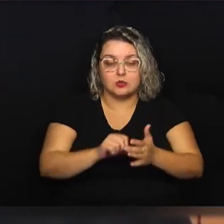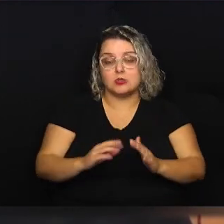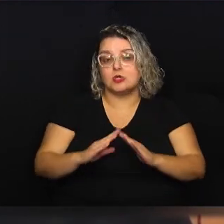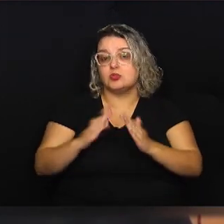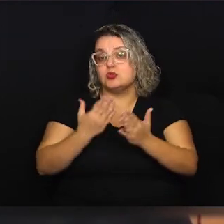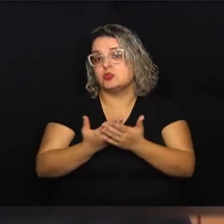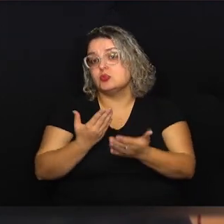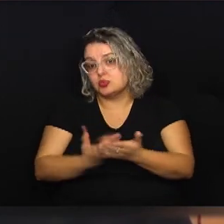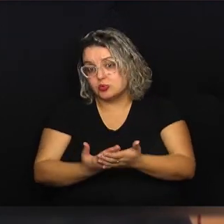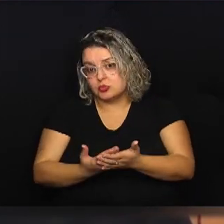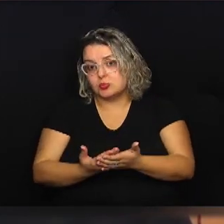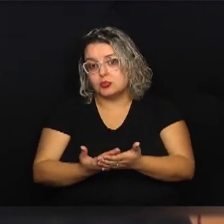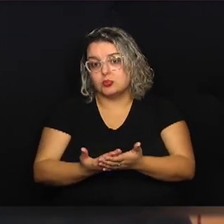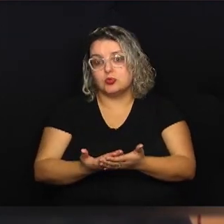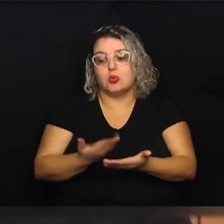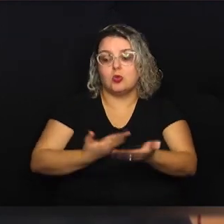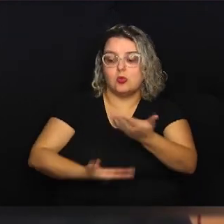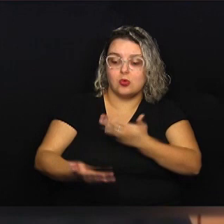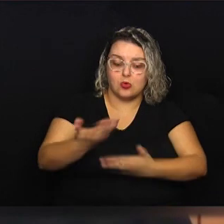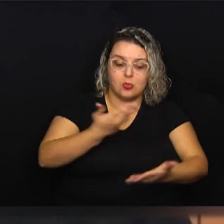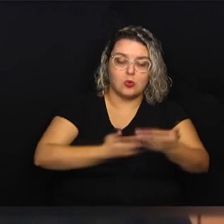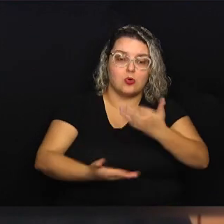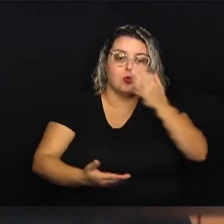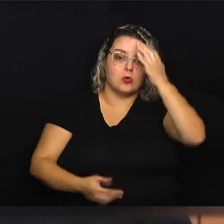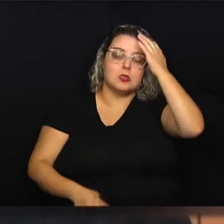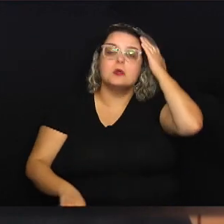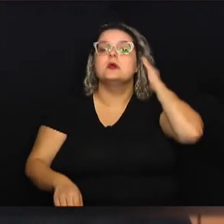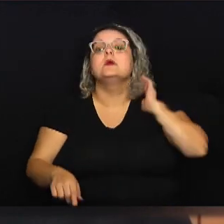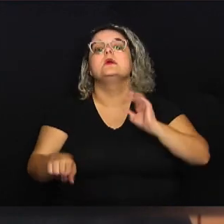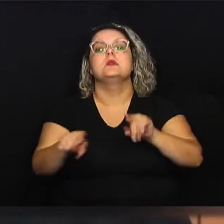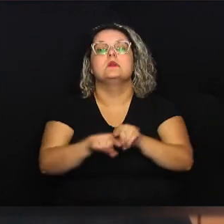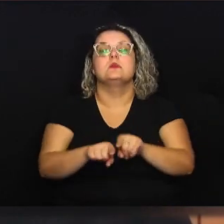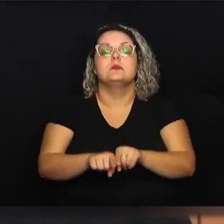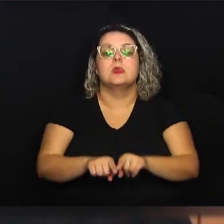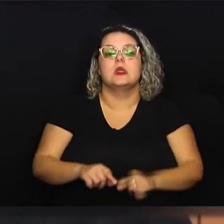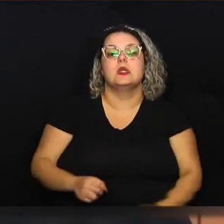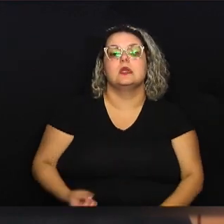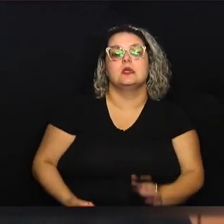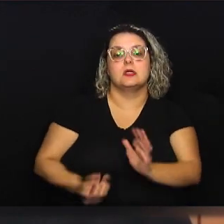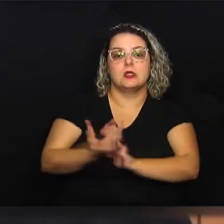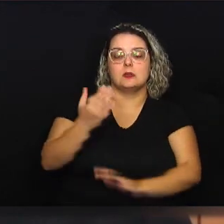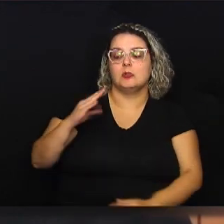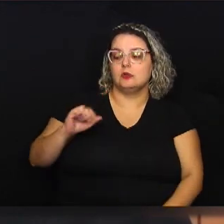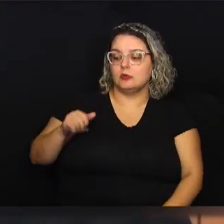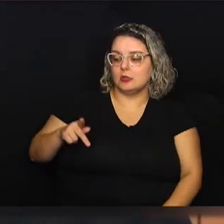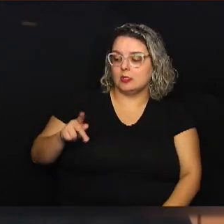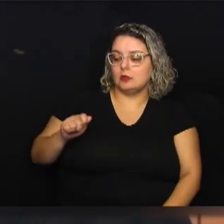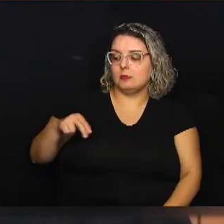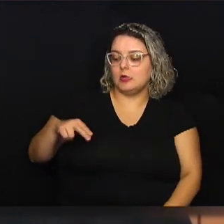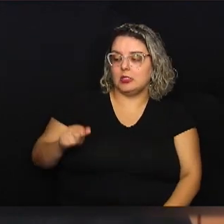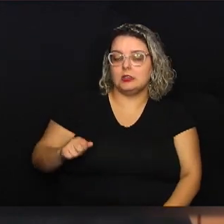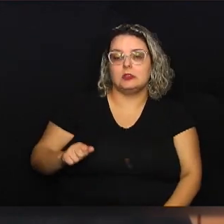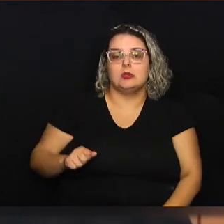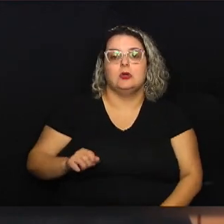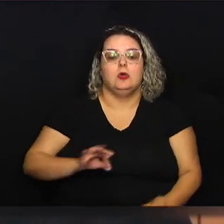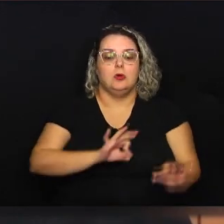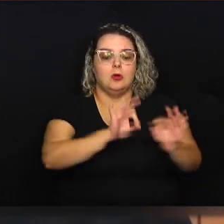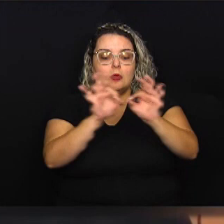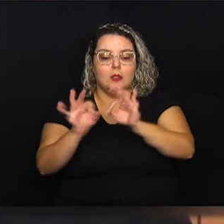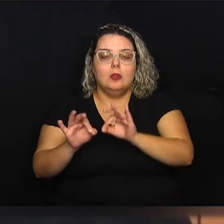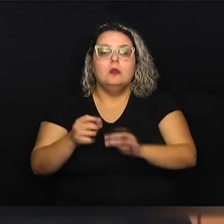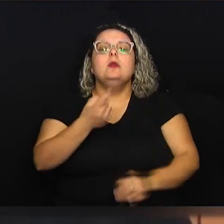O compartilhamento, um projeto também idealizado pelo Campana, que é o Monitora Campinas, que hoje nós já temos cerca